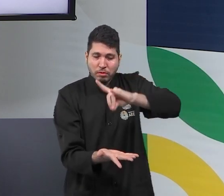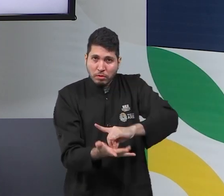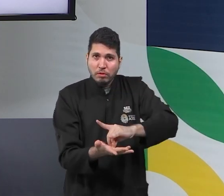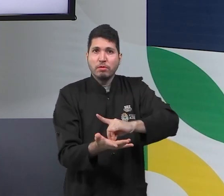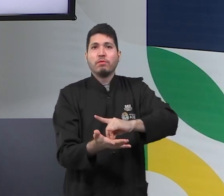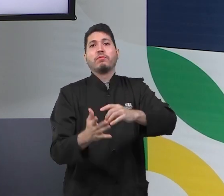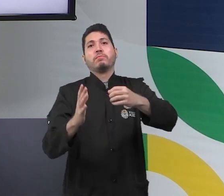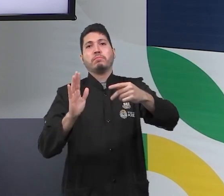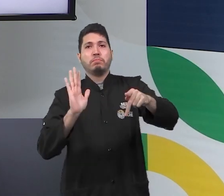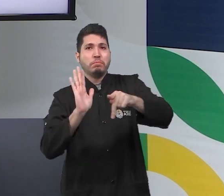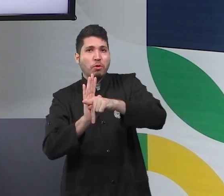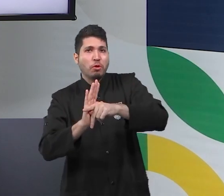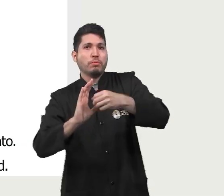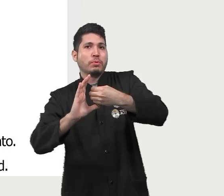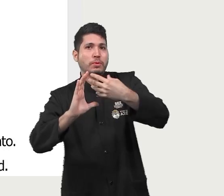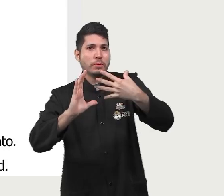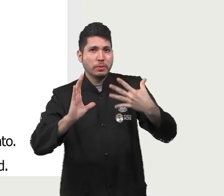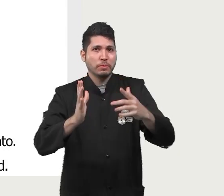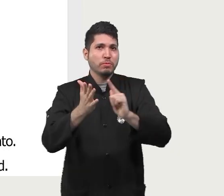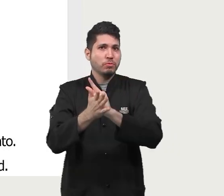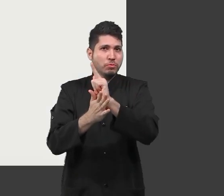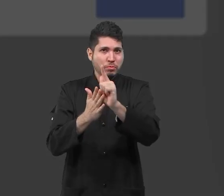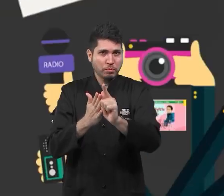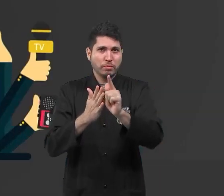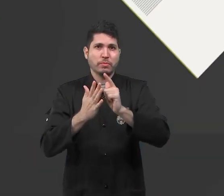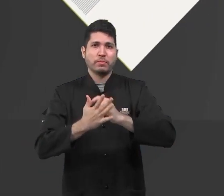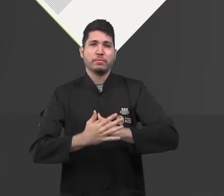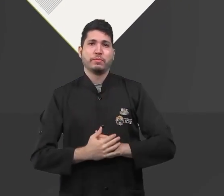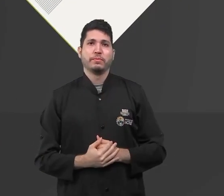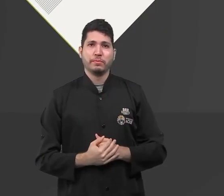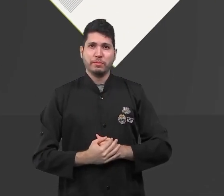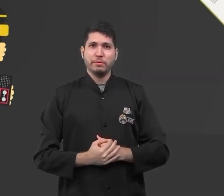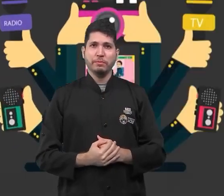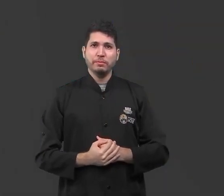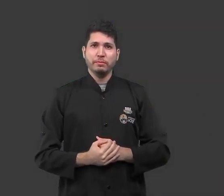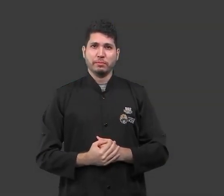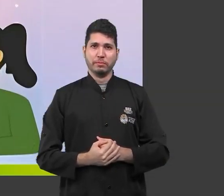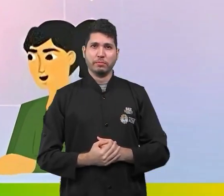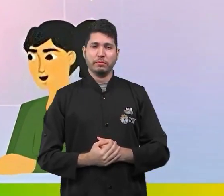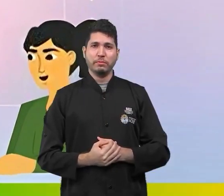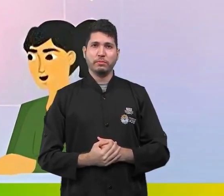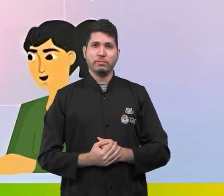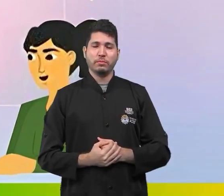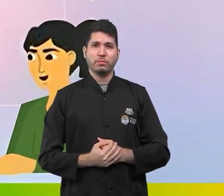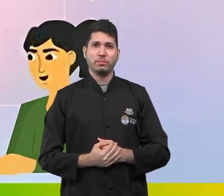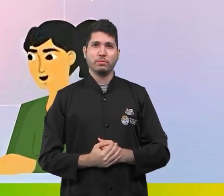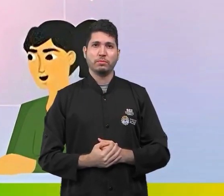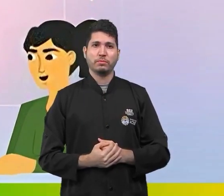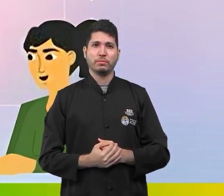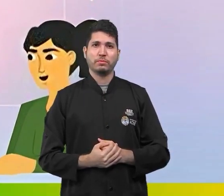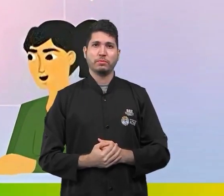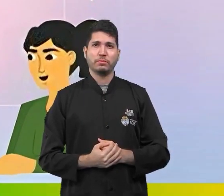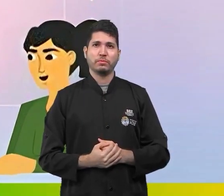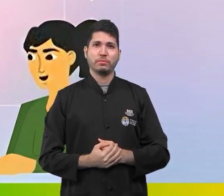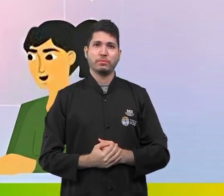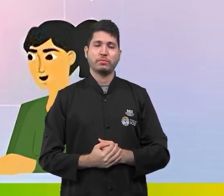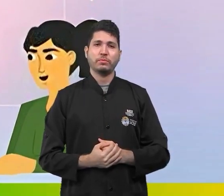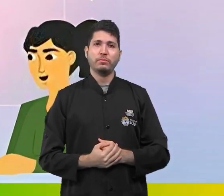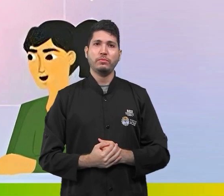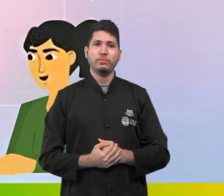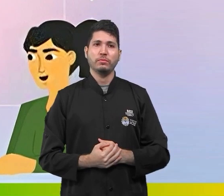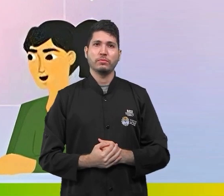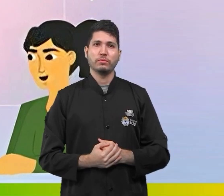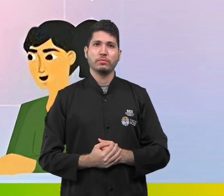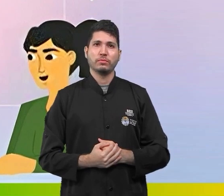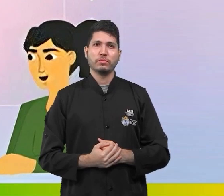o gênero notícia. Vamos a continuar. E aí temos ou